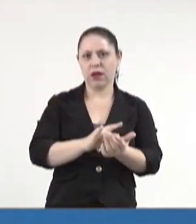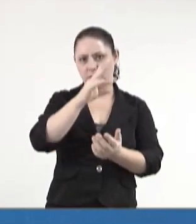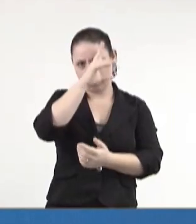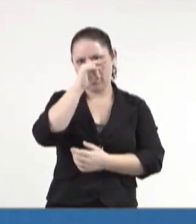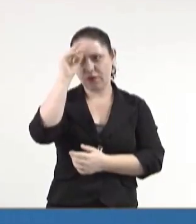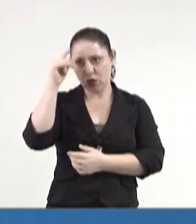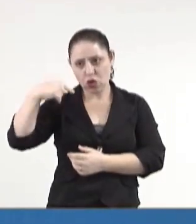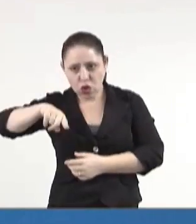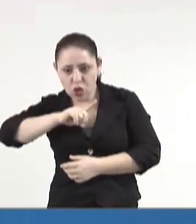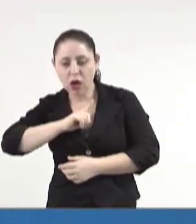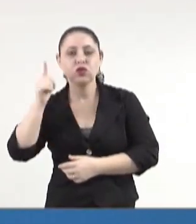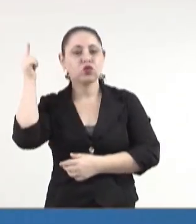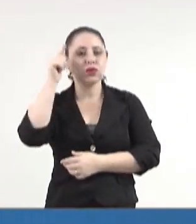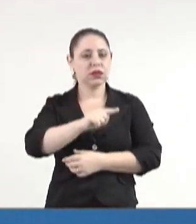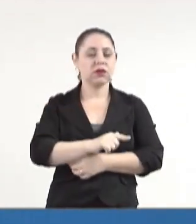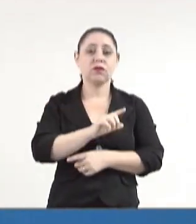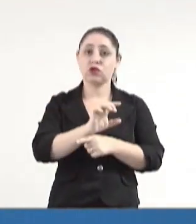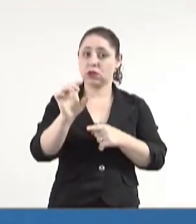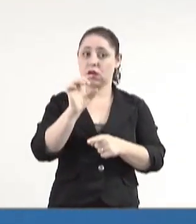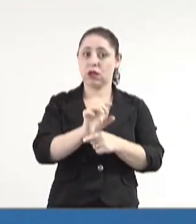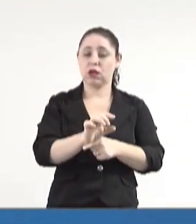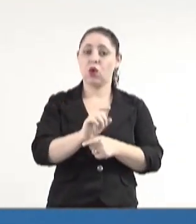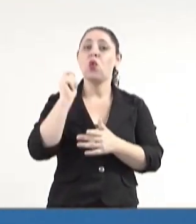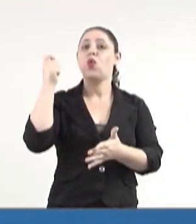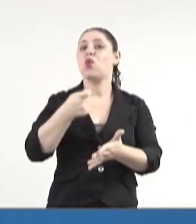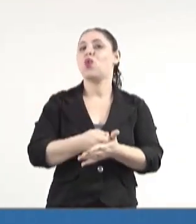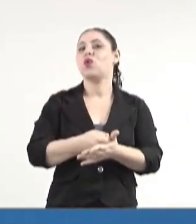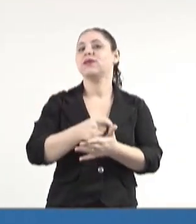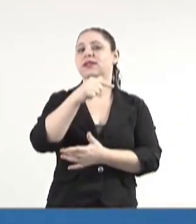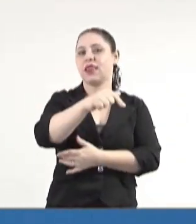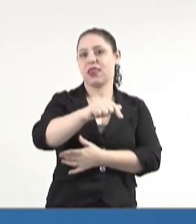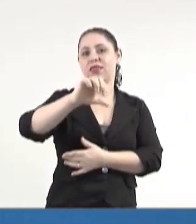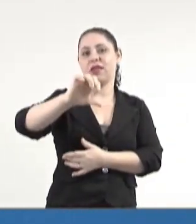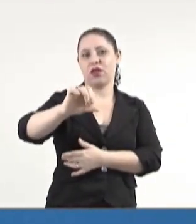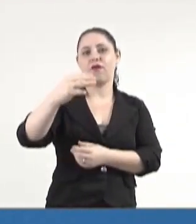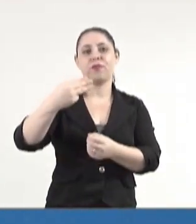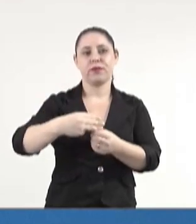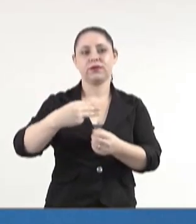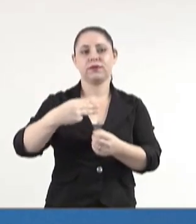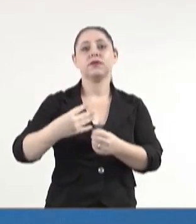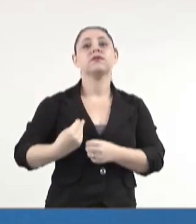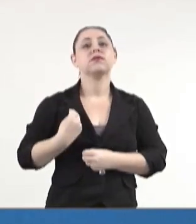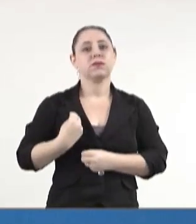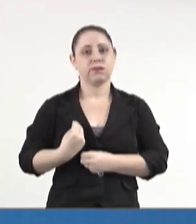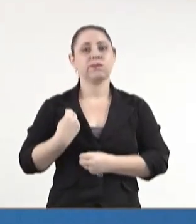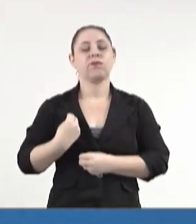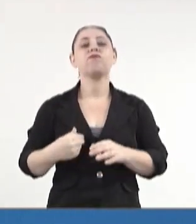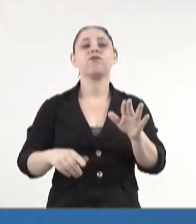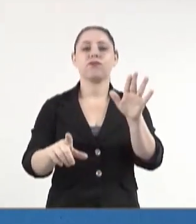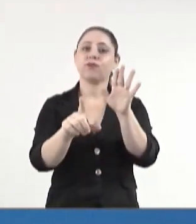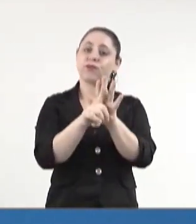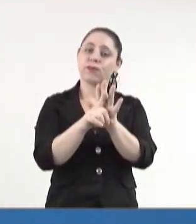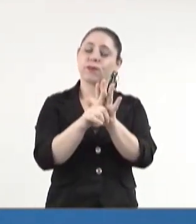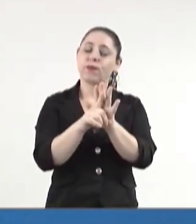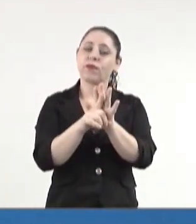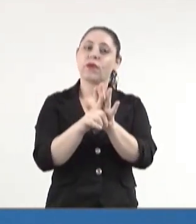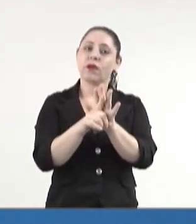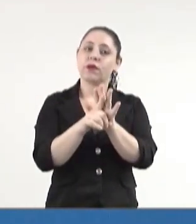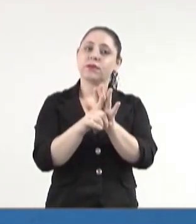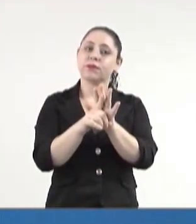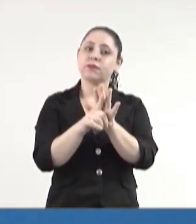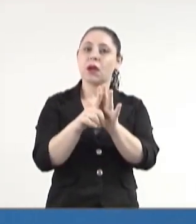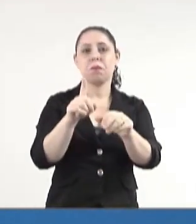com as prefeituras para garantir que todas as prefeituras estivessem participando da Lei Paulo Gustavo e os deputados que